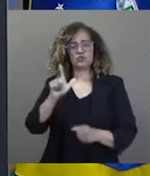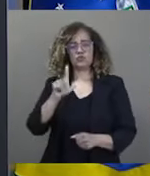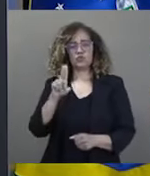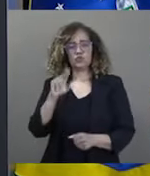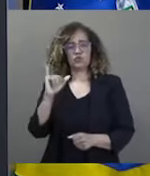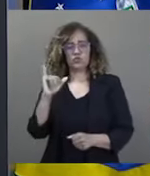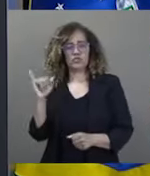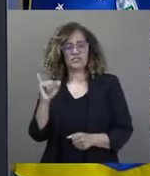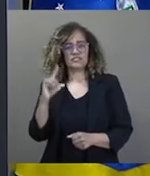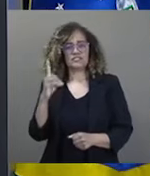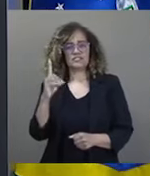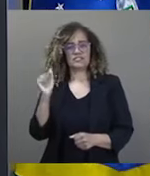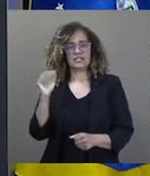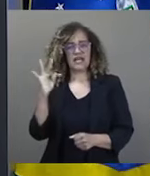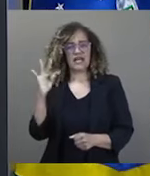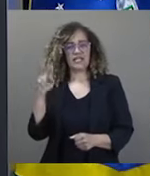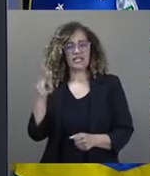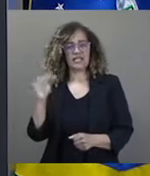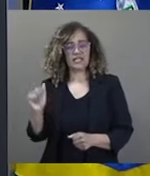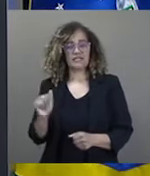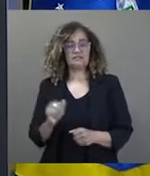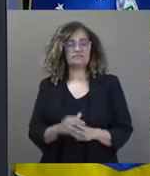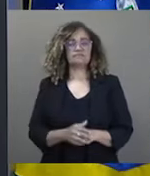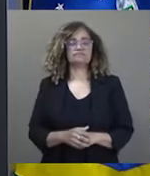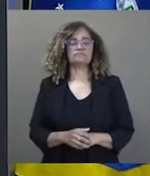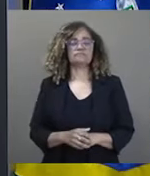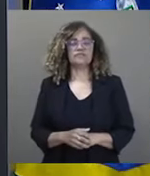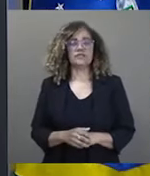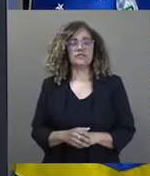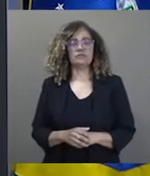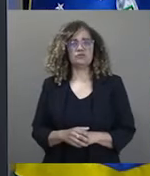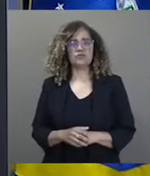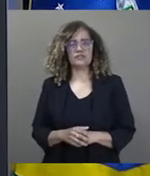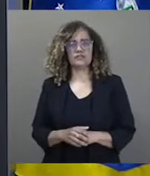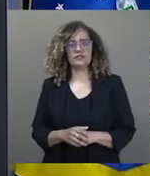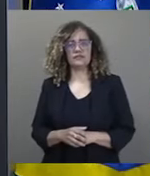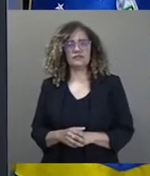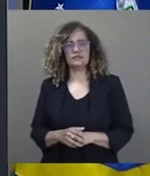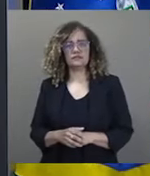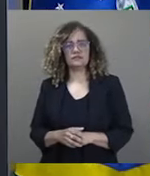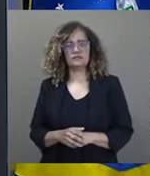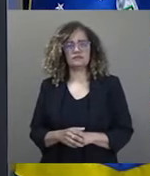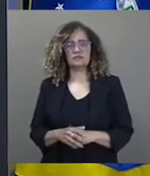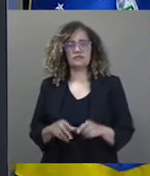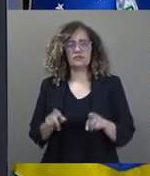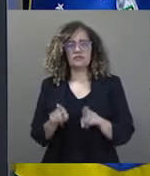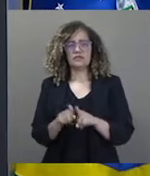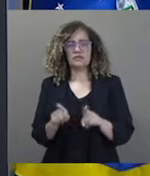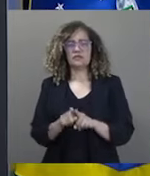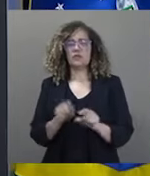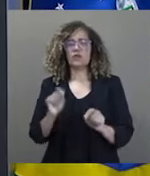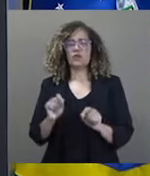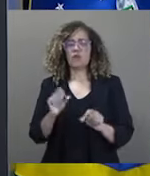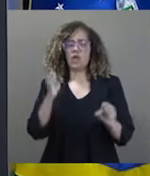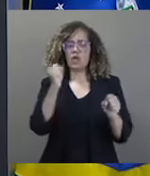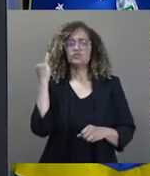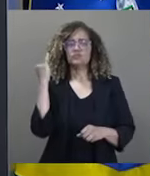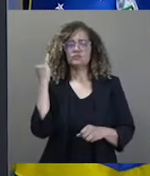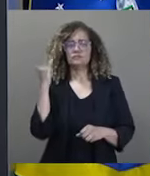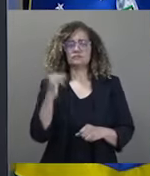H que se destacar inicialmente a importância da obra o primeiro